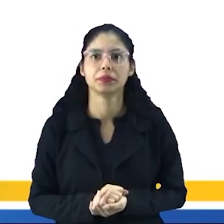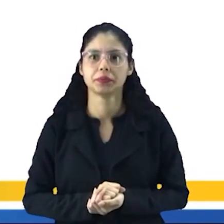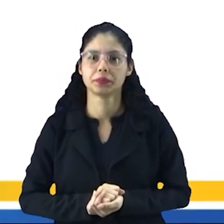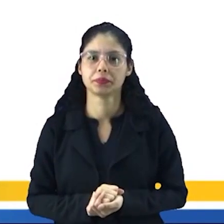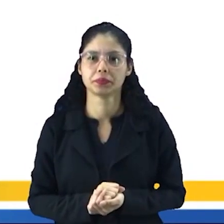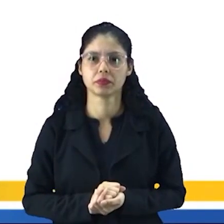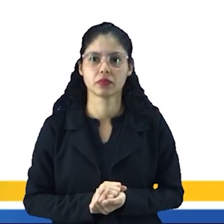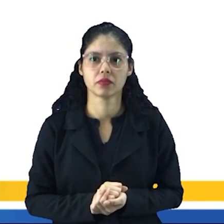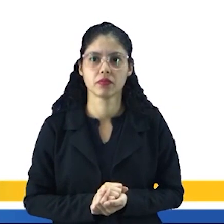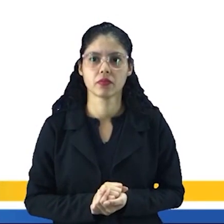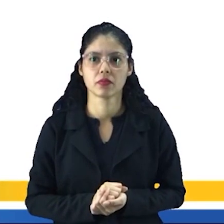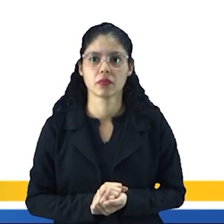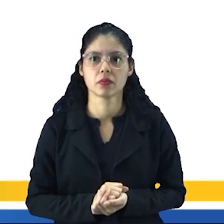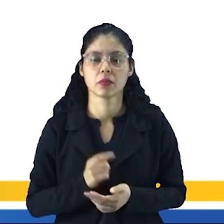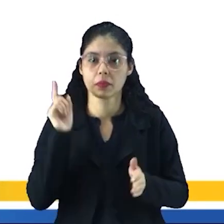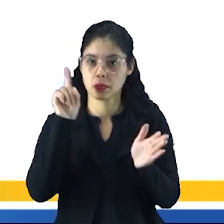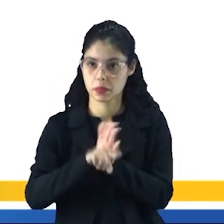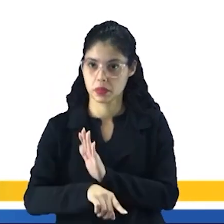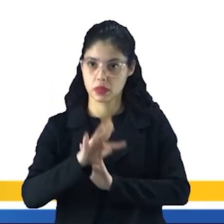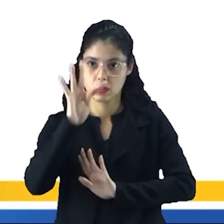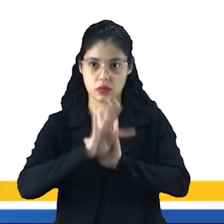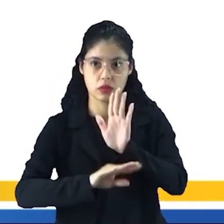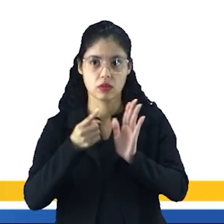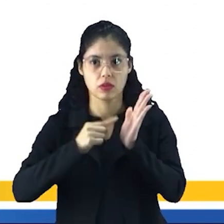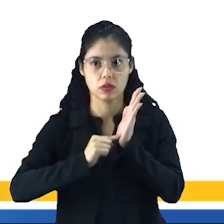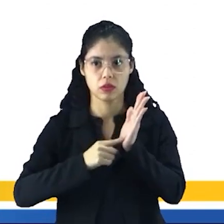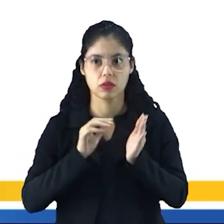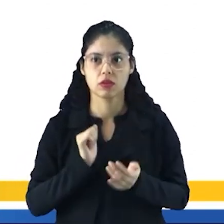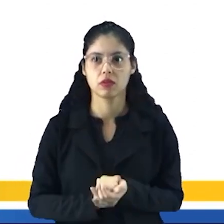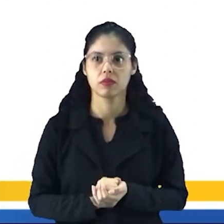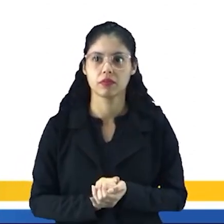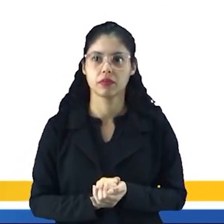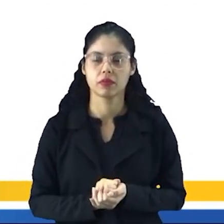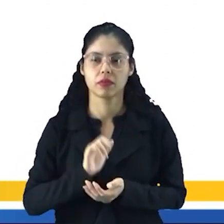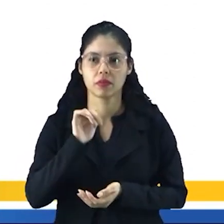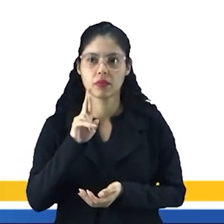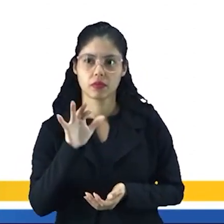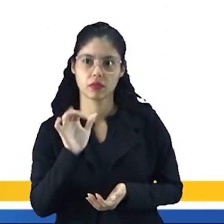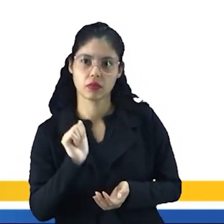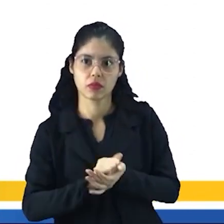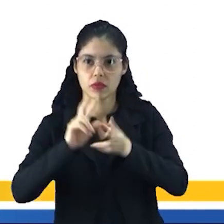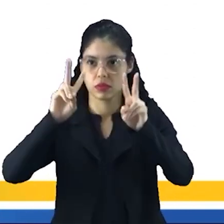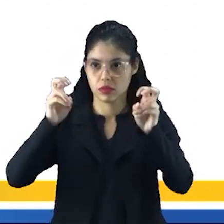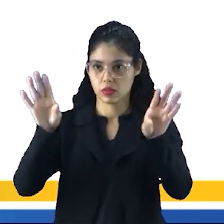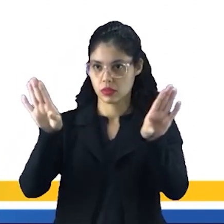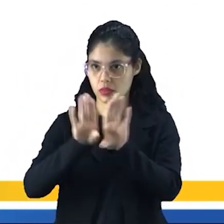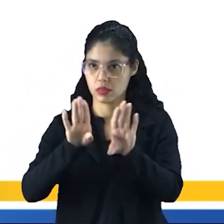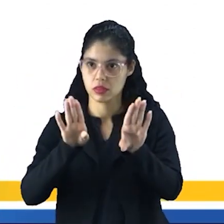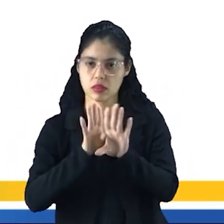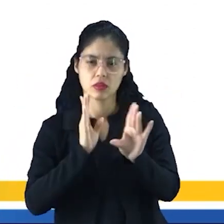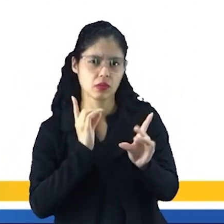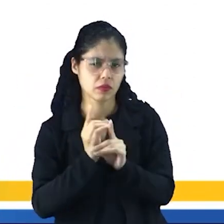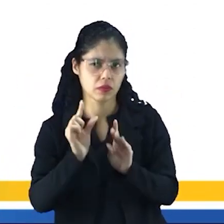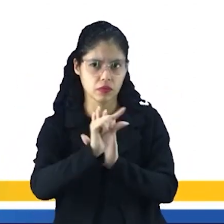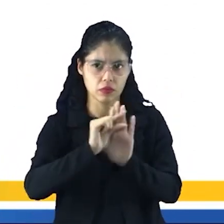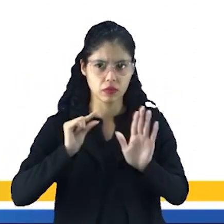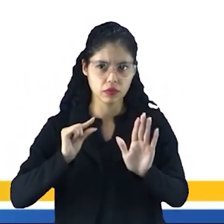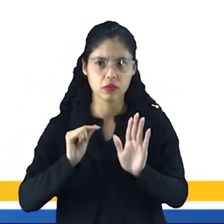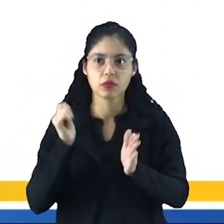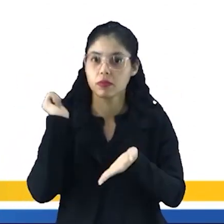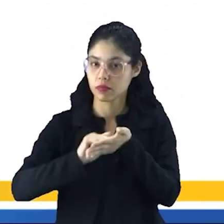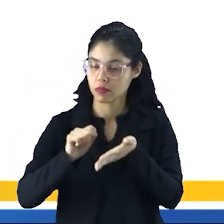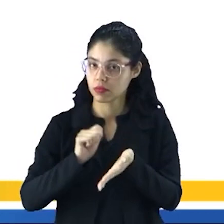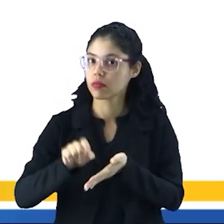Vamos voltar aqui. A pergunta é: o texto aponta ao quadro de Tarsila do Amaral um tema que também se encontra